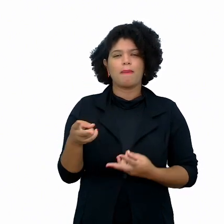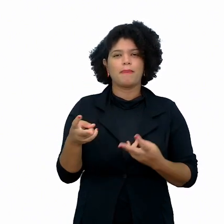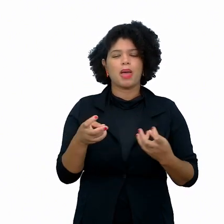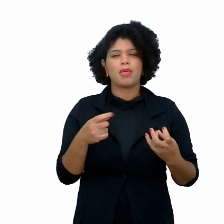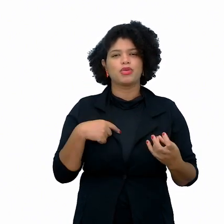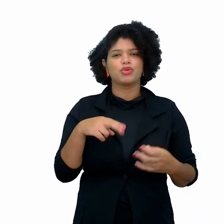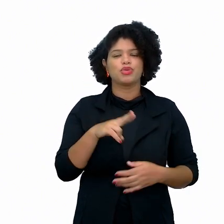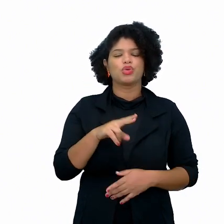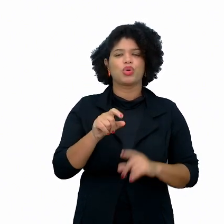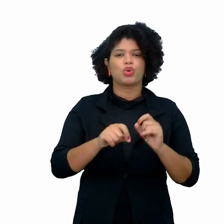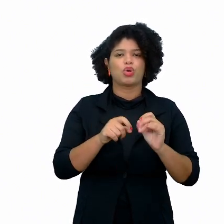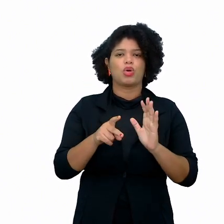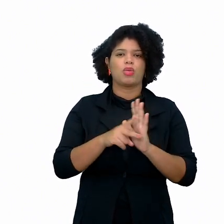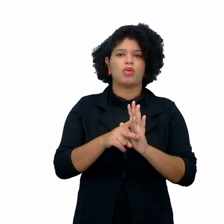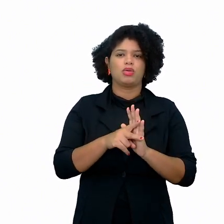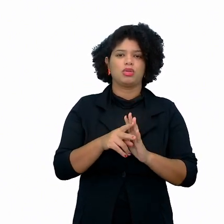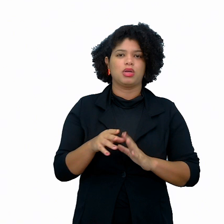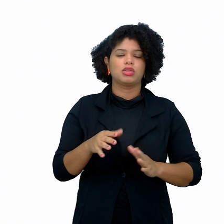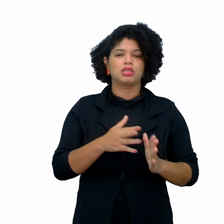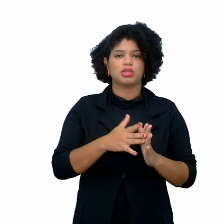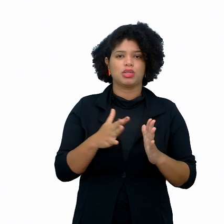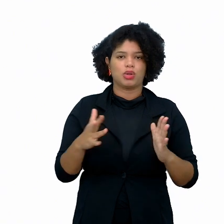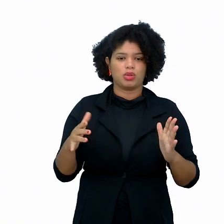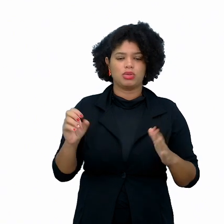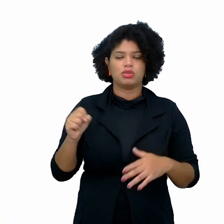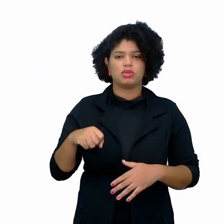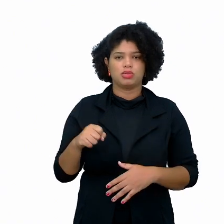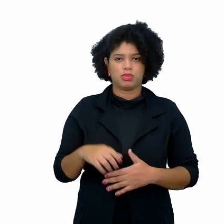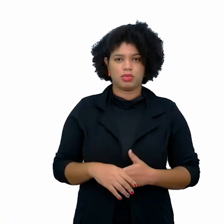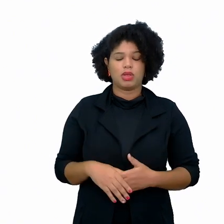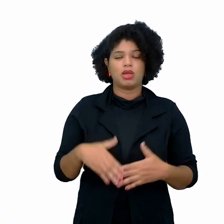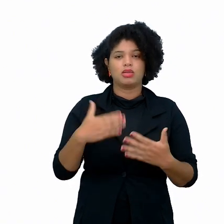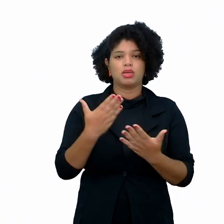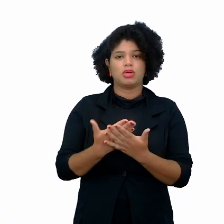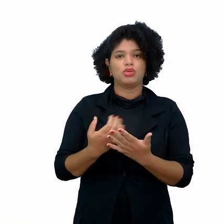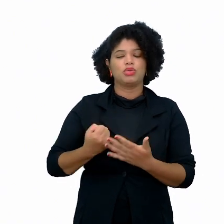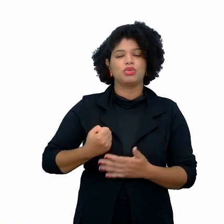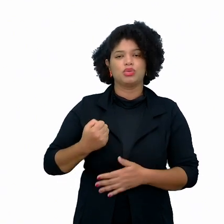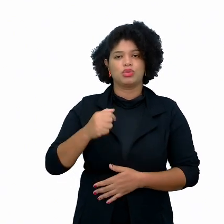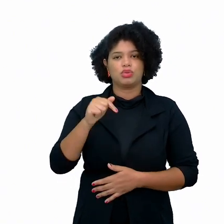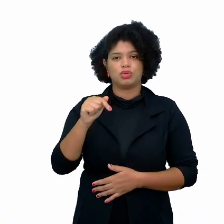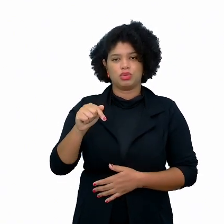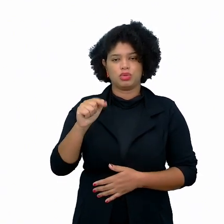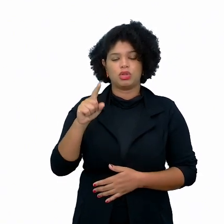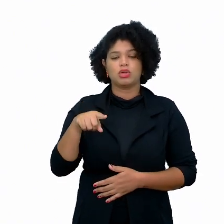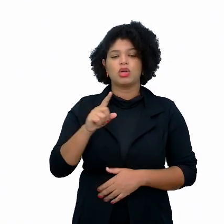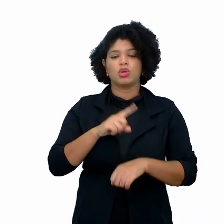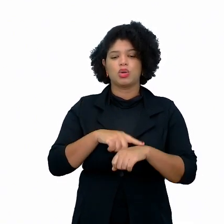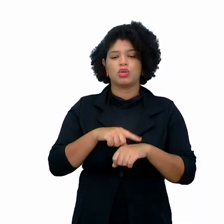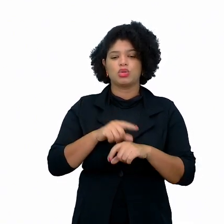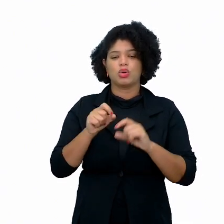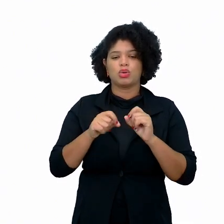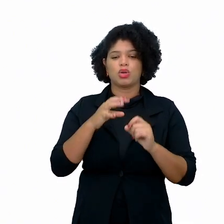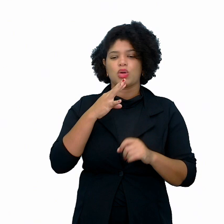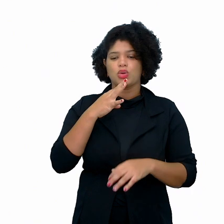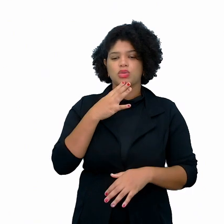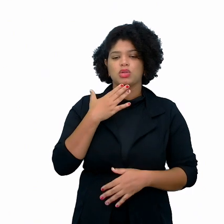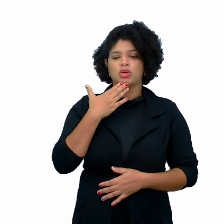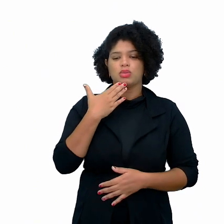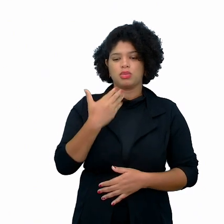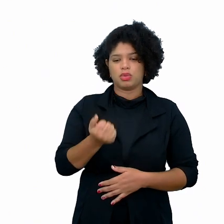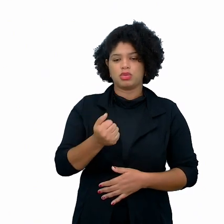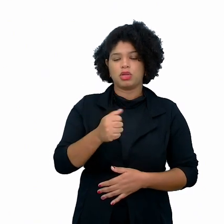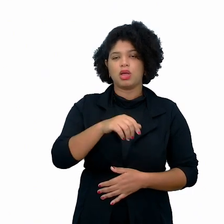vai utilizá-lo durante toda a sequência. Na aula 7, é hora de conhecer um pouco